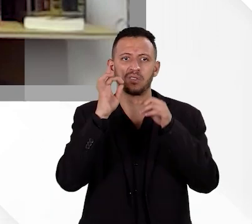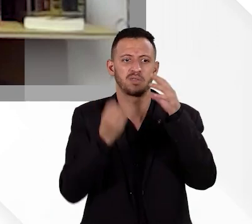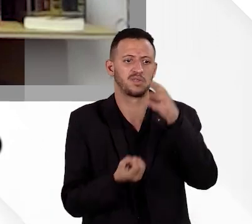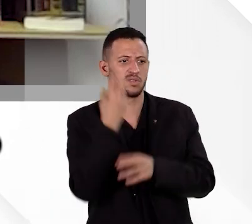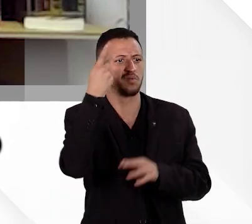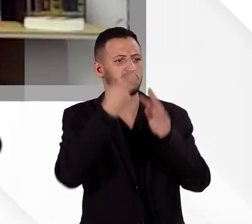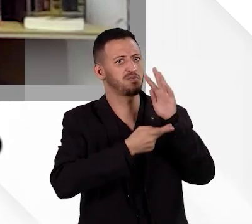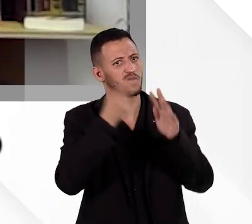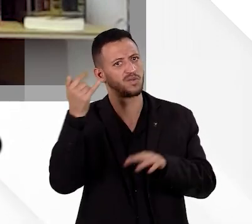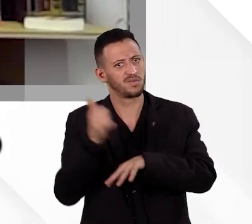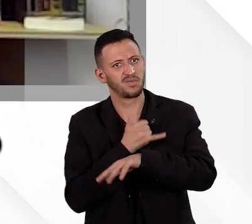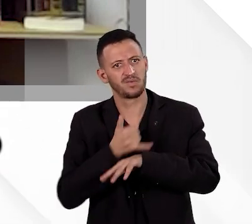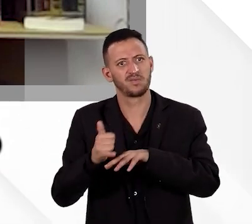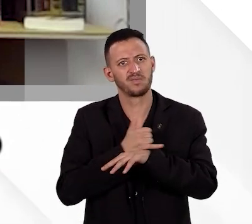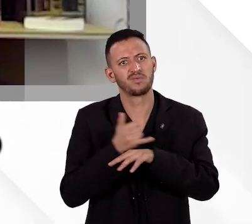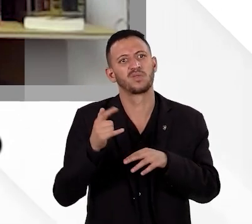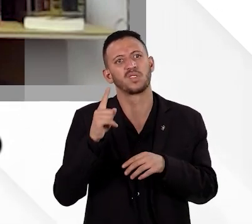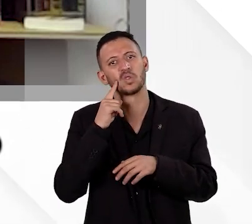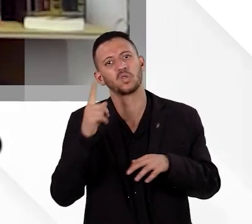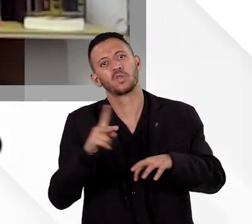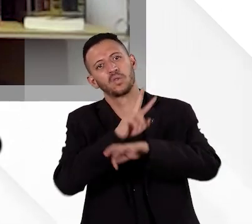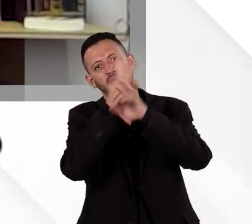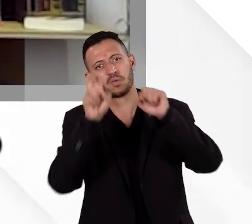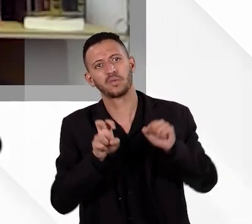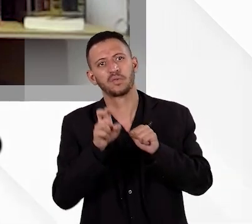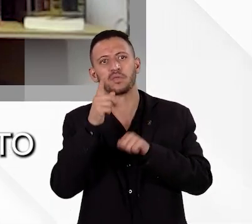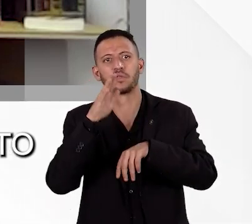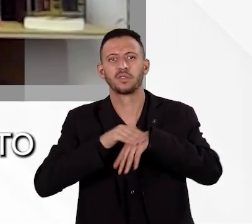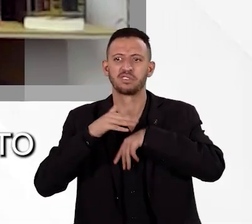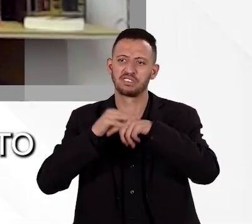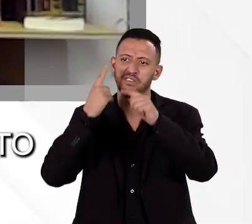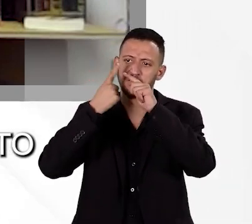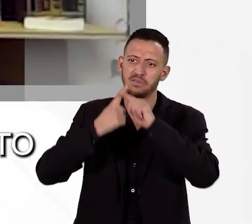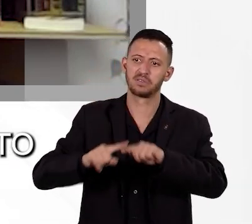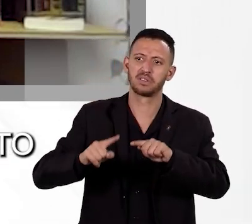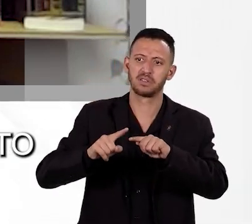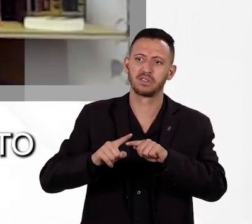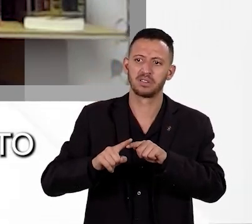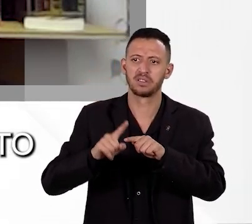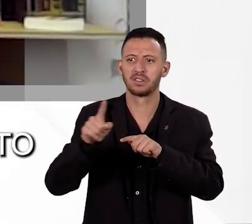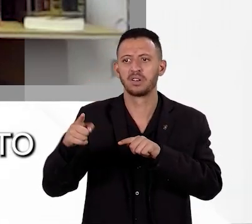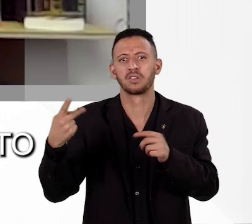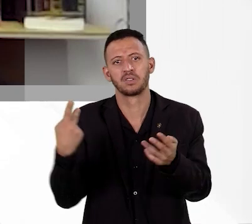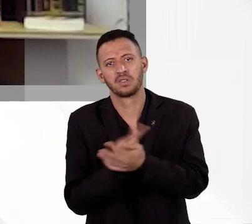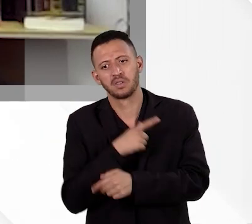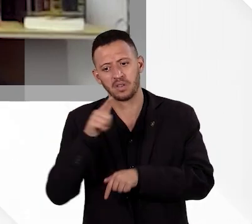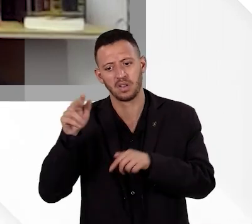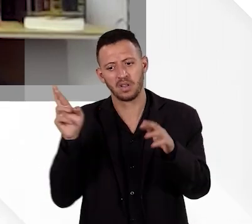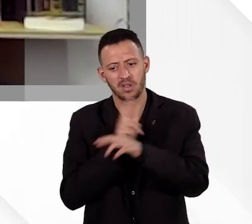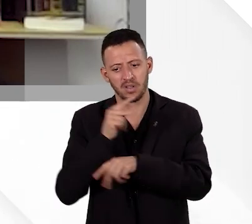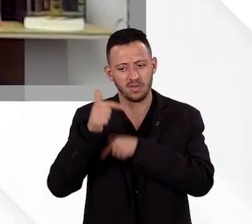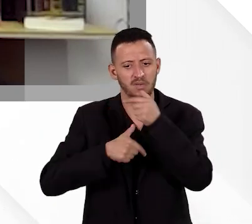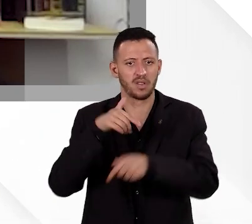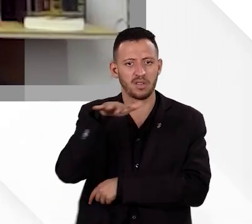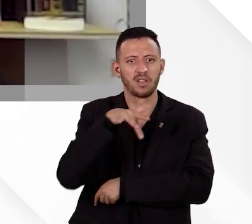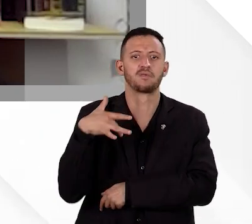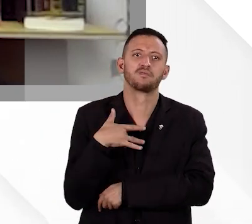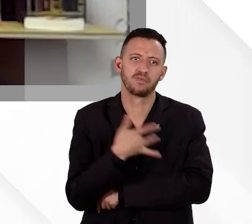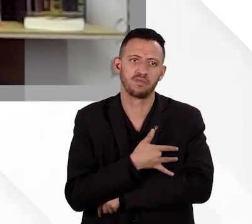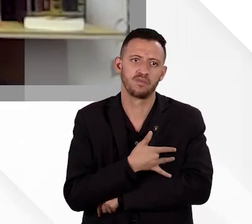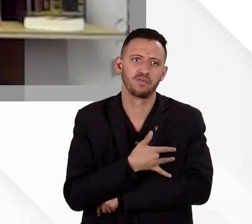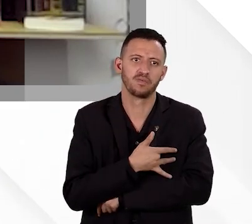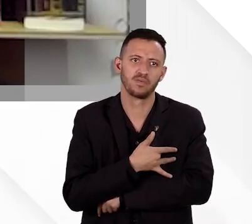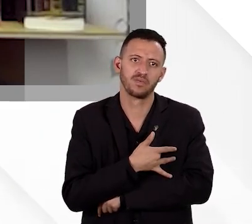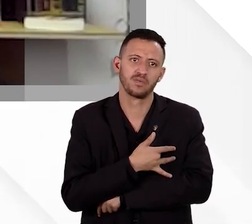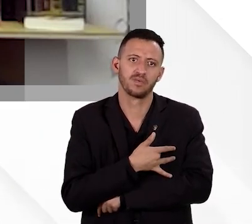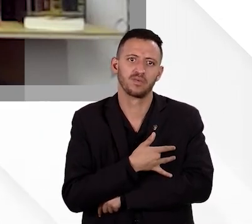inclusive, criou um projeto estratégico para lidar com esse assunto, que ele se chama Enfrentamento às Fraudes nas Relações de Trabalho no Setor da